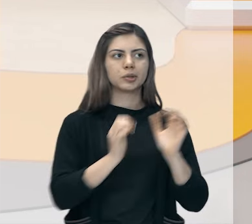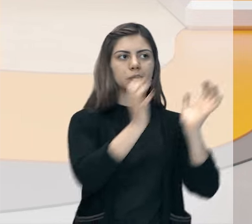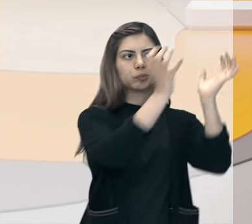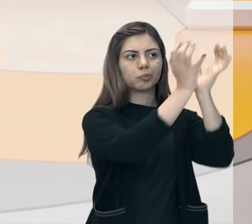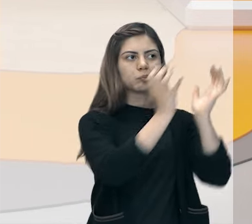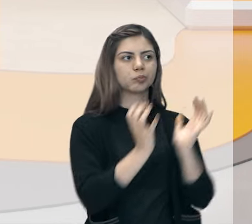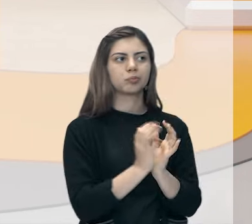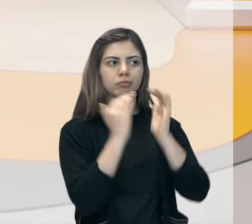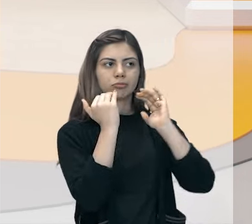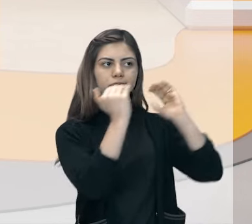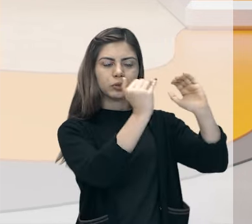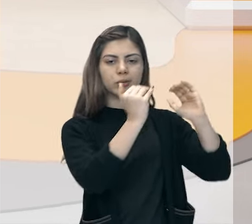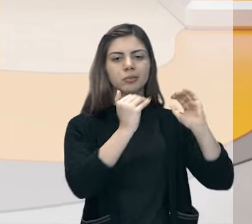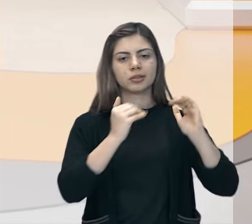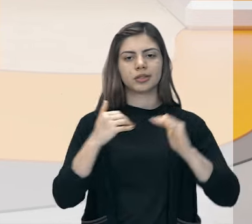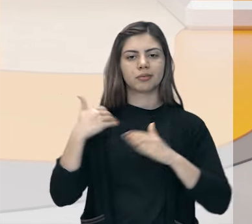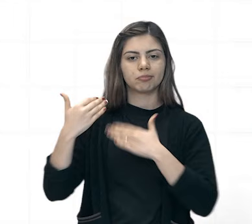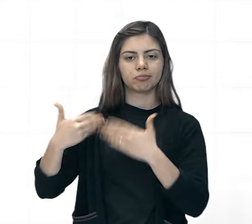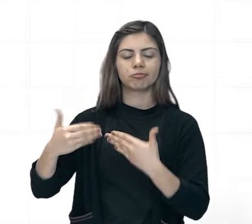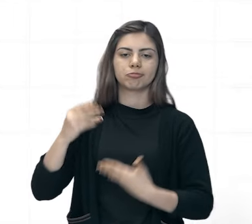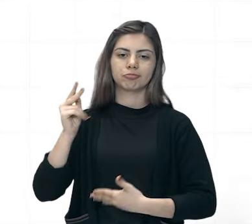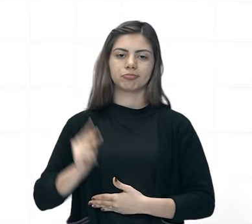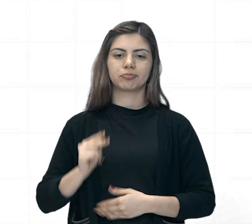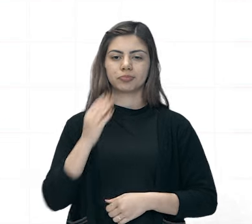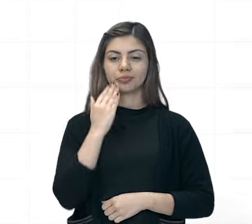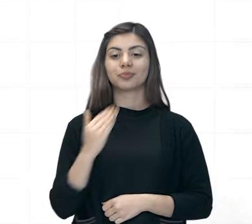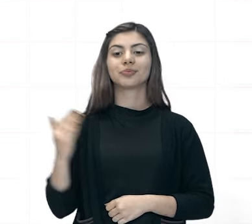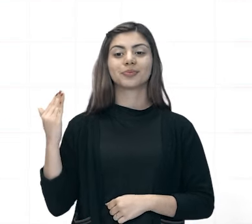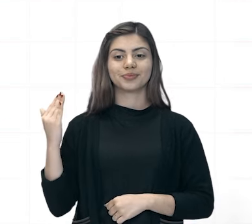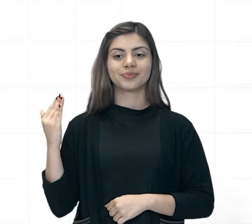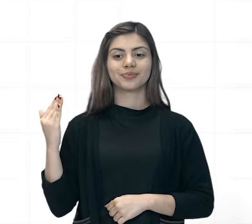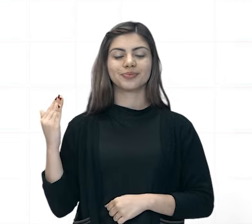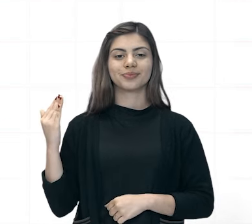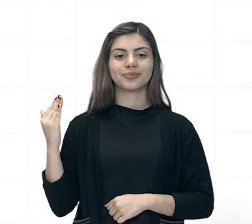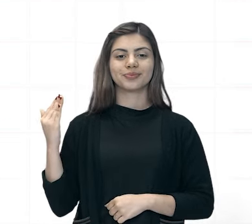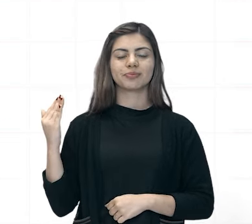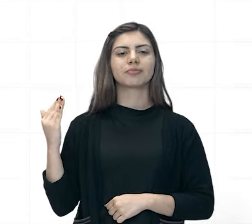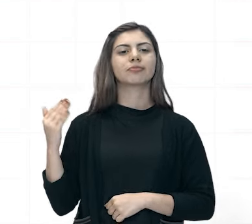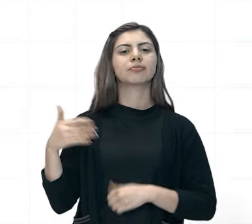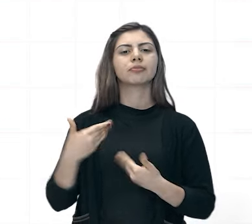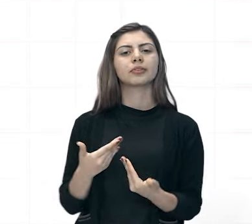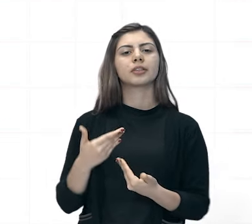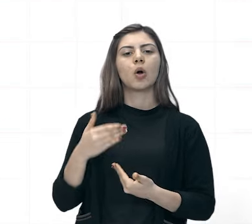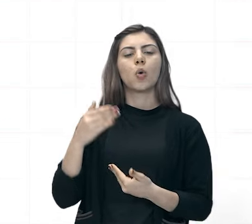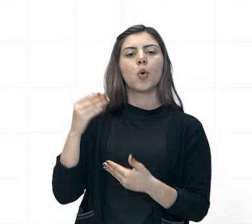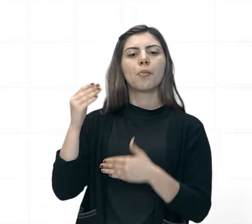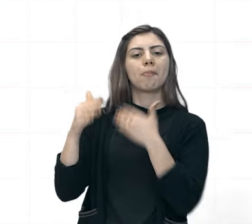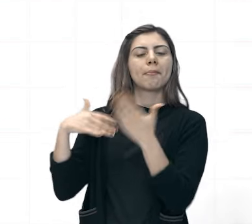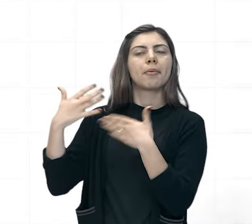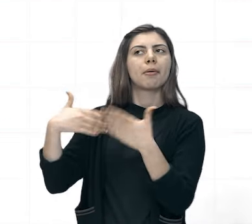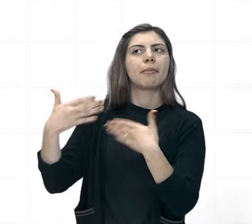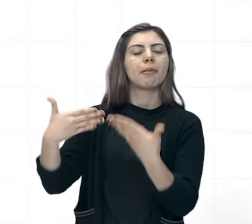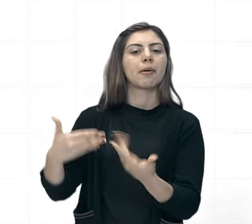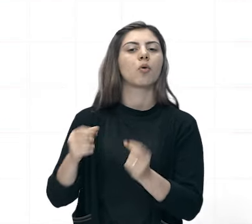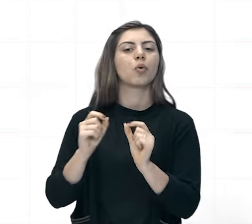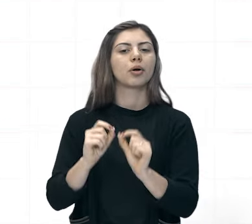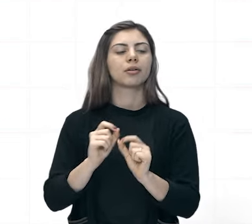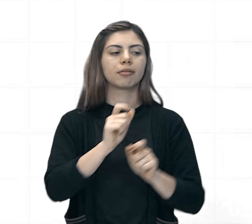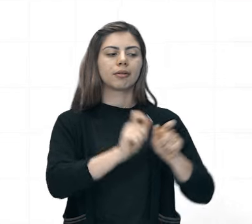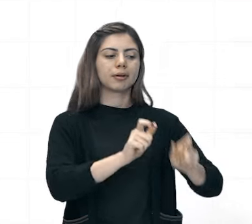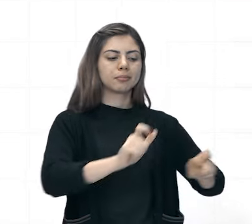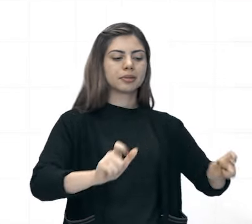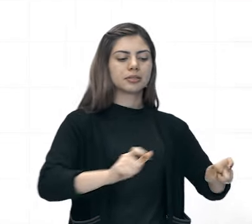ao longo da história. E olha só o que diz aí a nossa primeira cartela, ó. Ao longo do tempo, o jeito como as pessoas